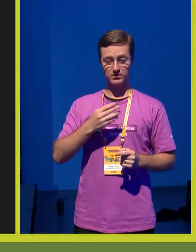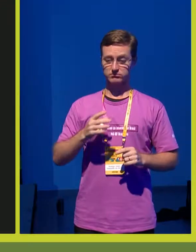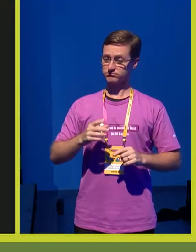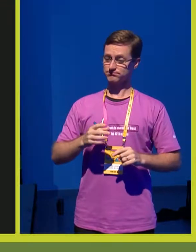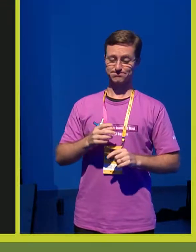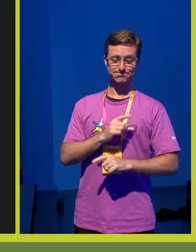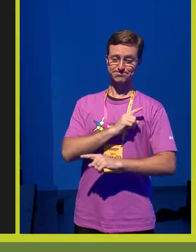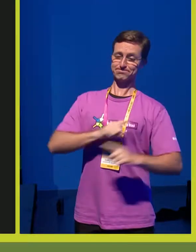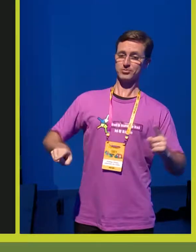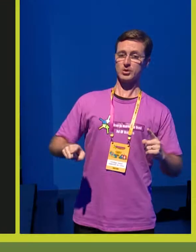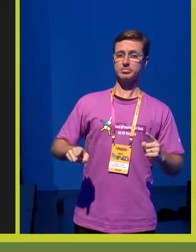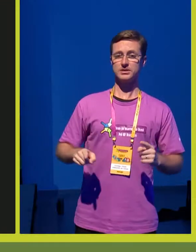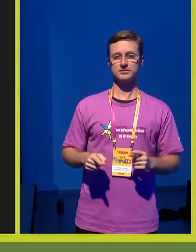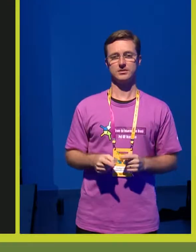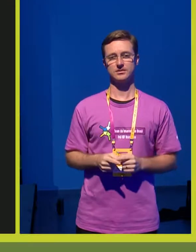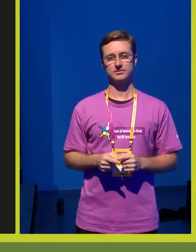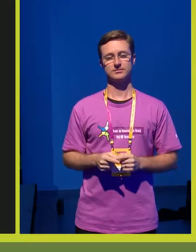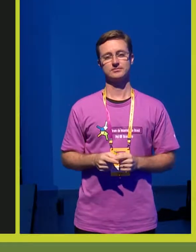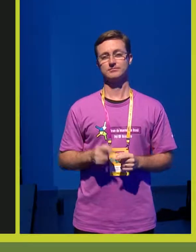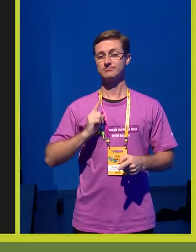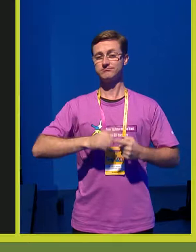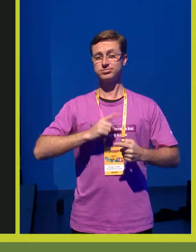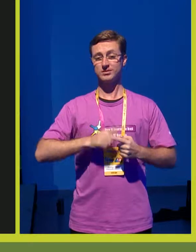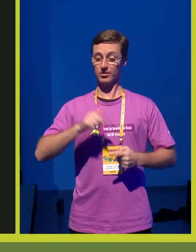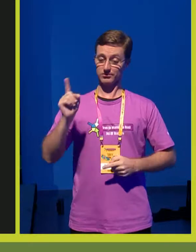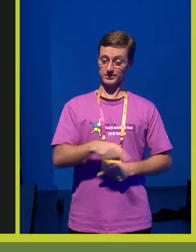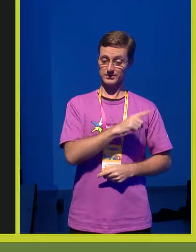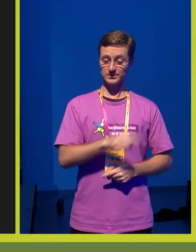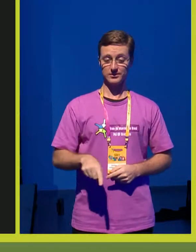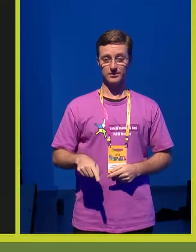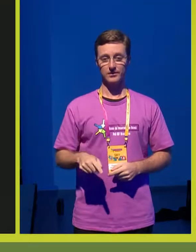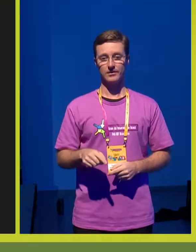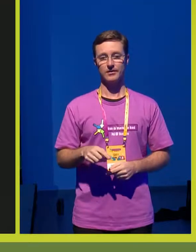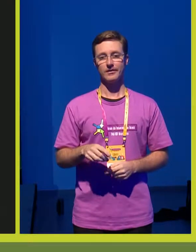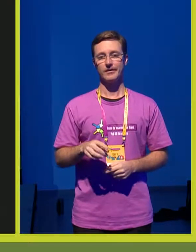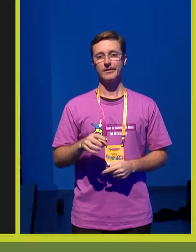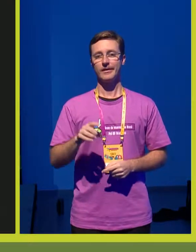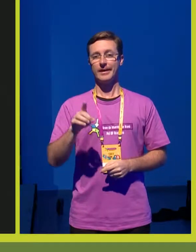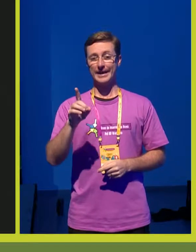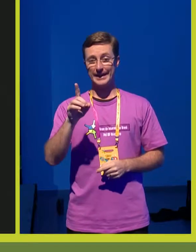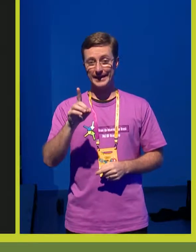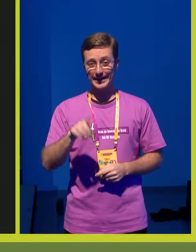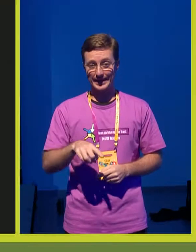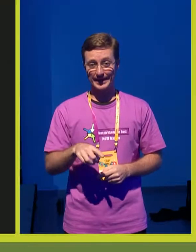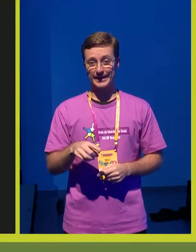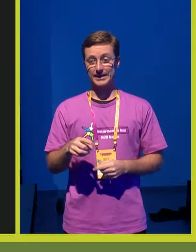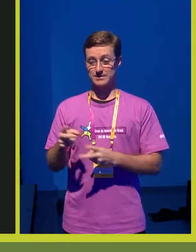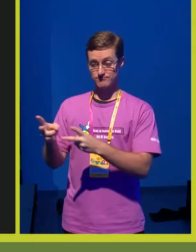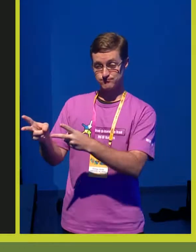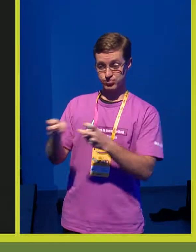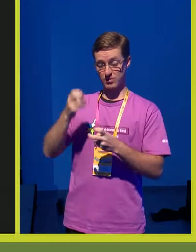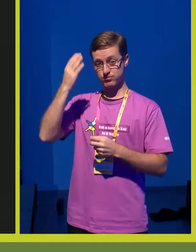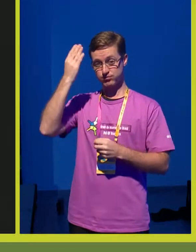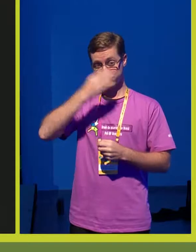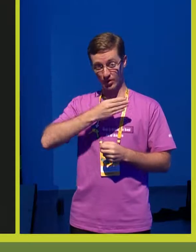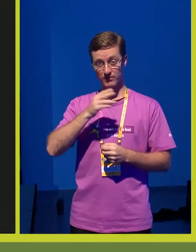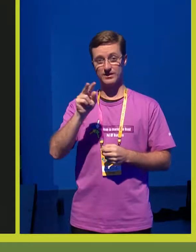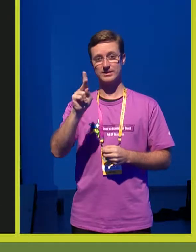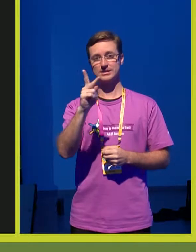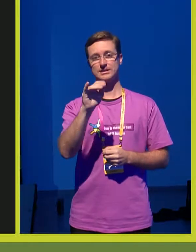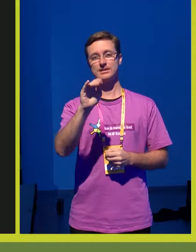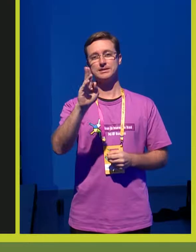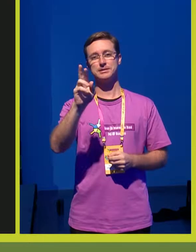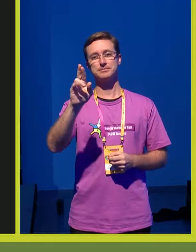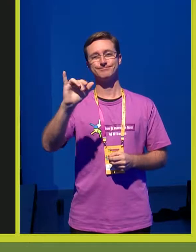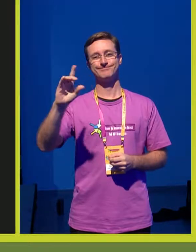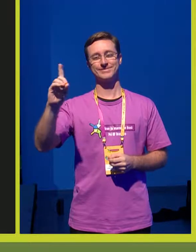maneira por quê? porque esse tipo de medida é um tipo de medida de obtenção de prova híbrida em que ao mesmo